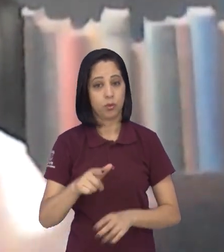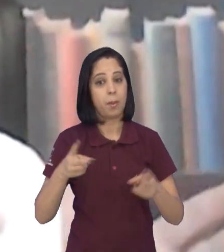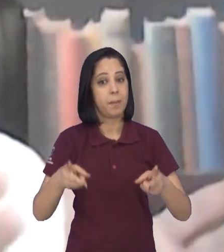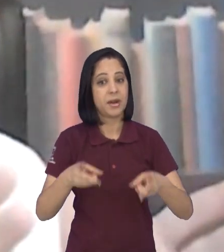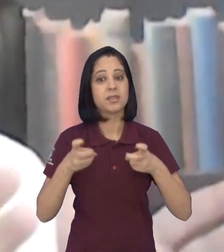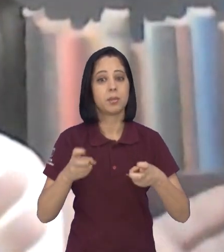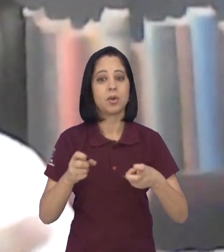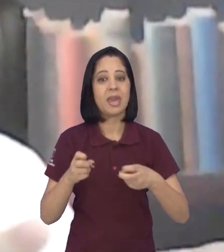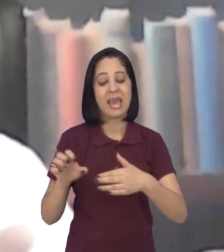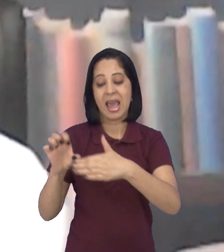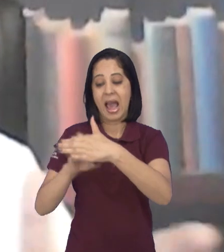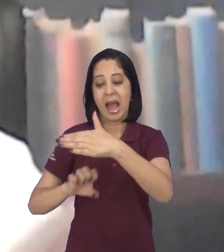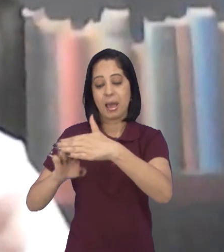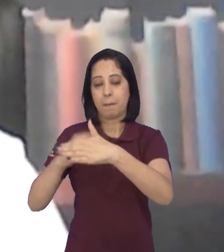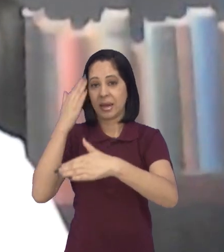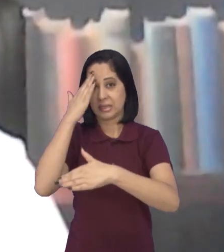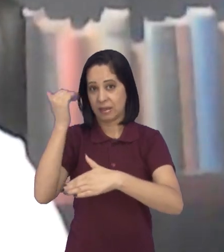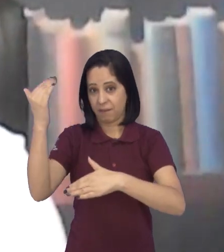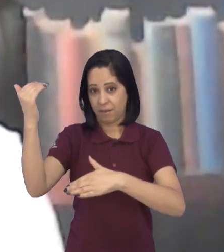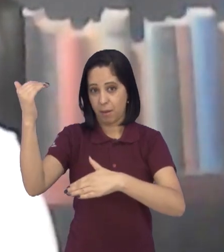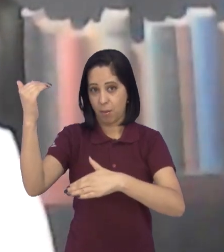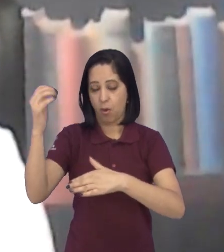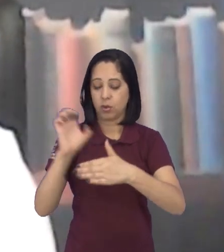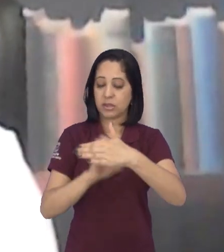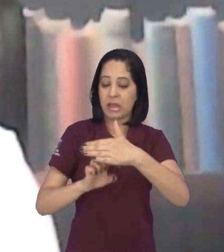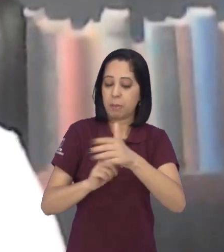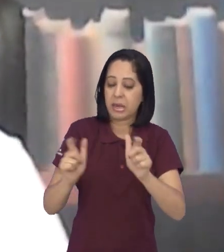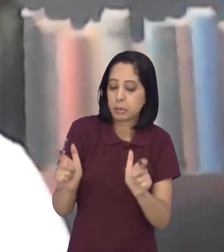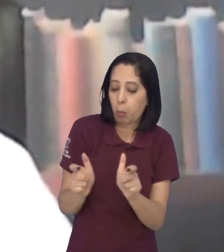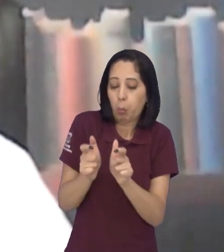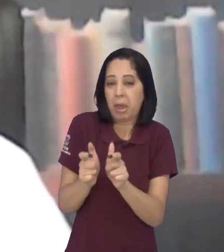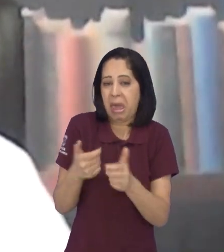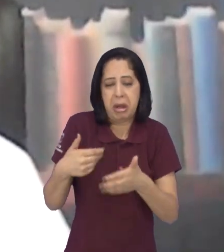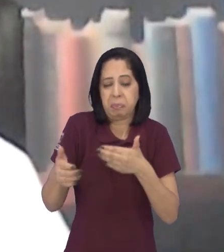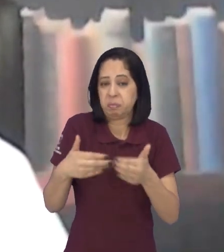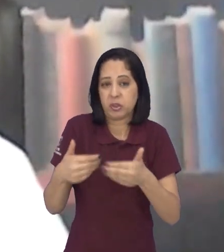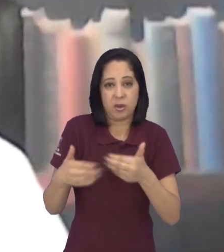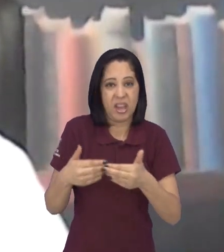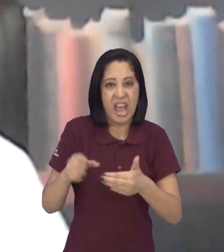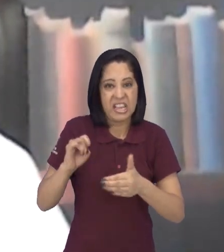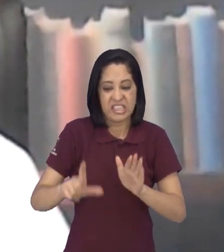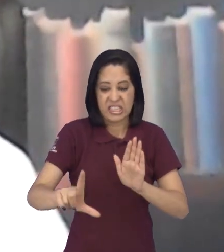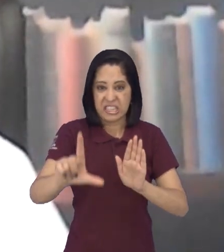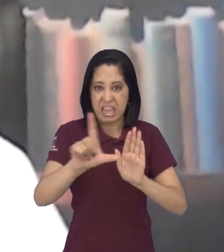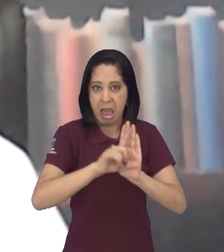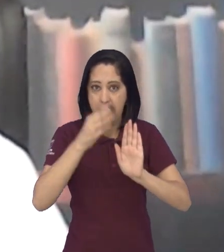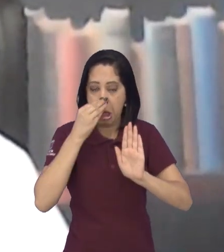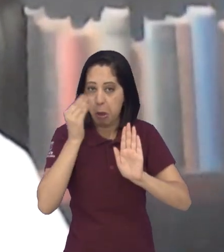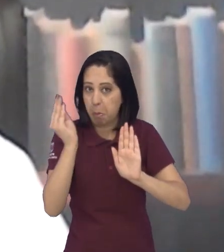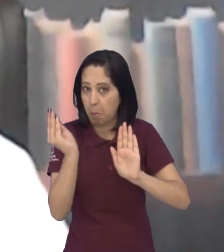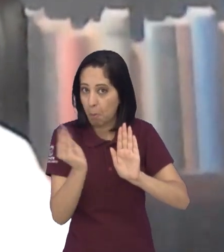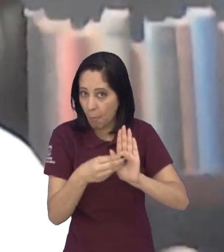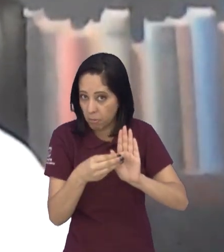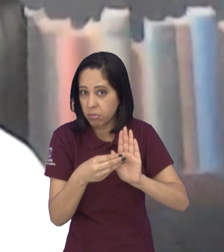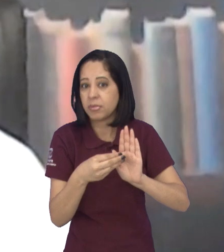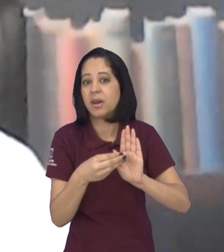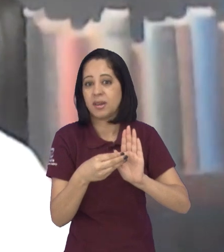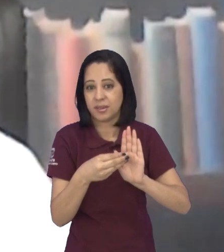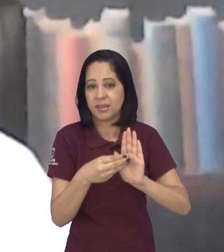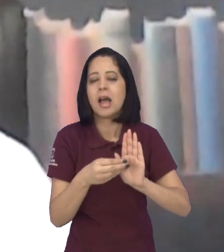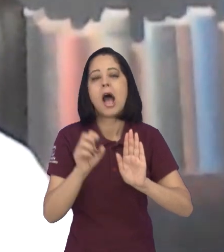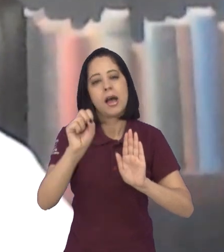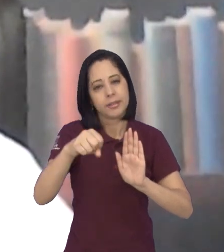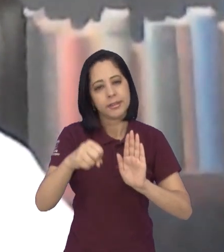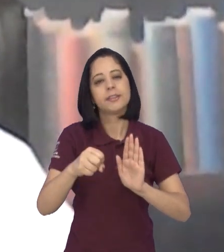que empresas de grande porte, de médio porte ou pequeno porte, que não estejam em conformidade com a LGPD, irão